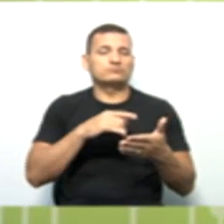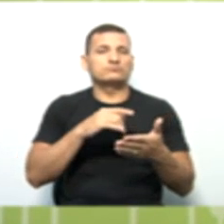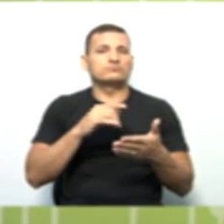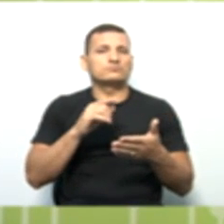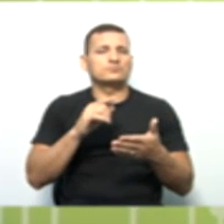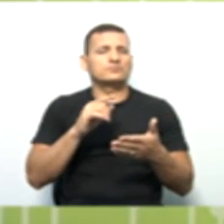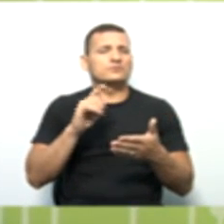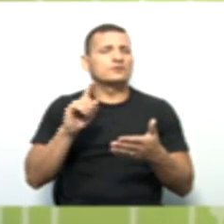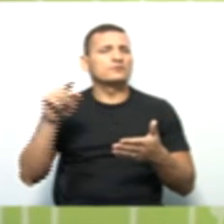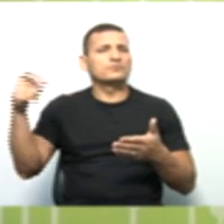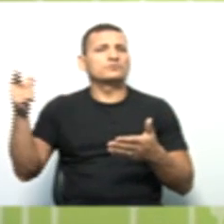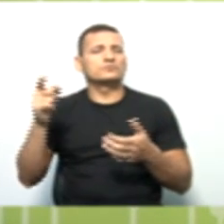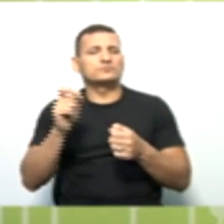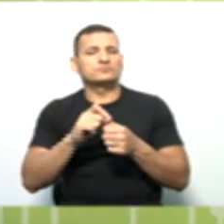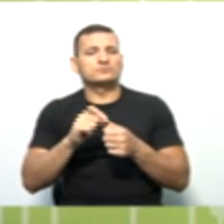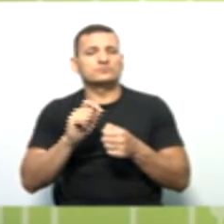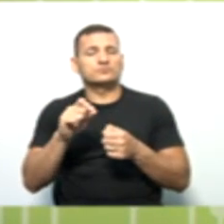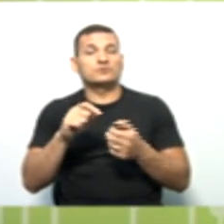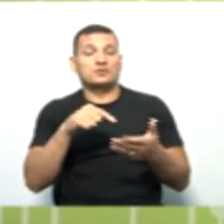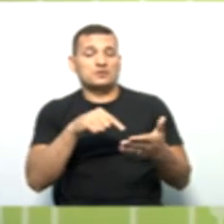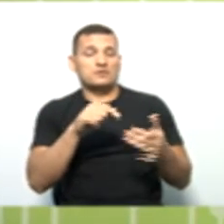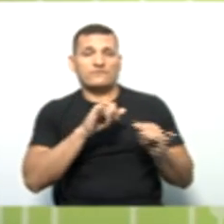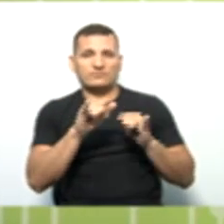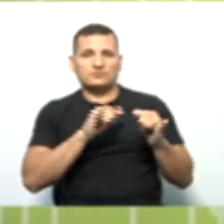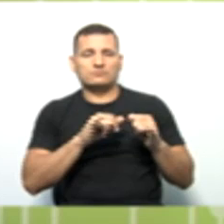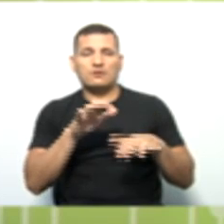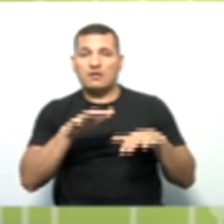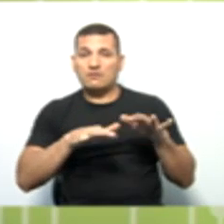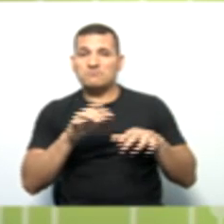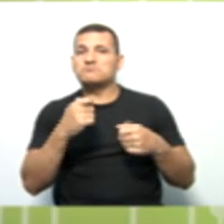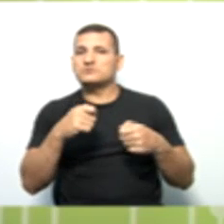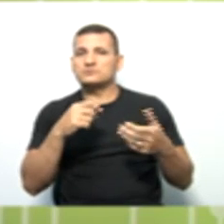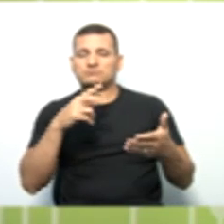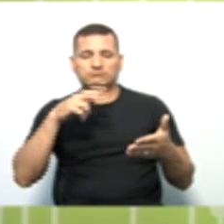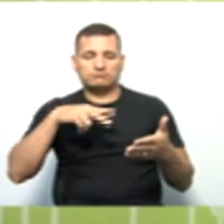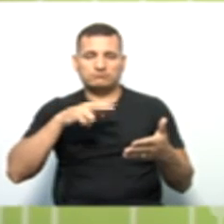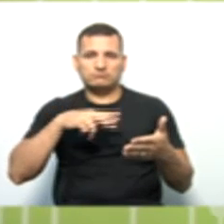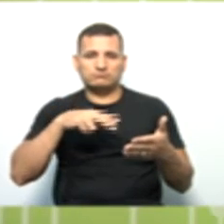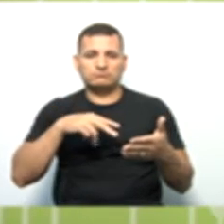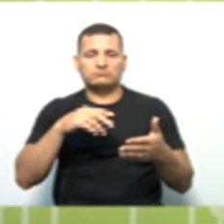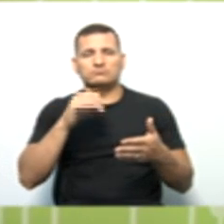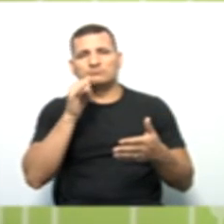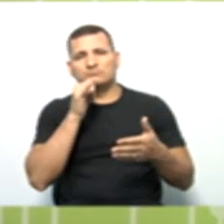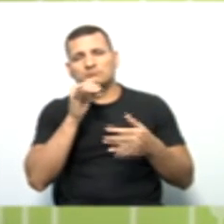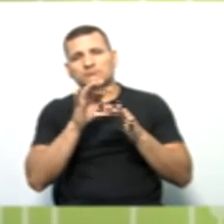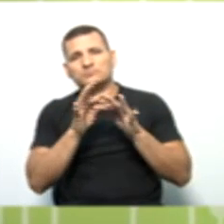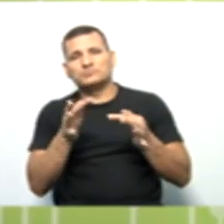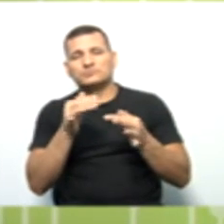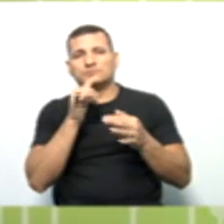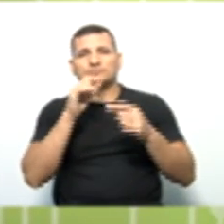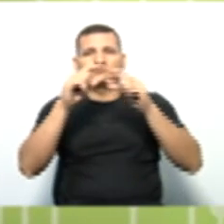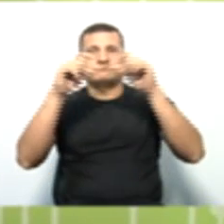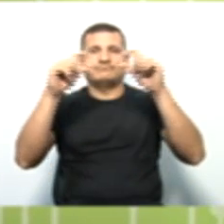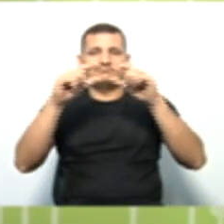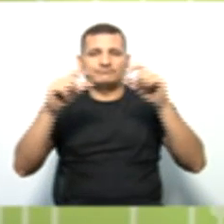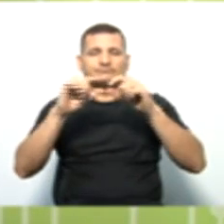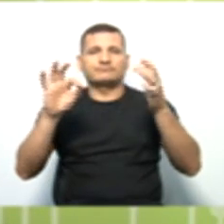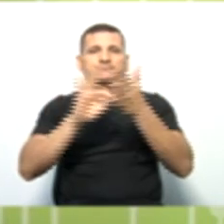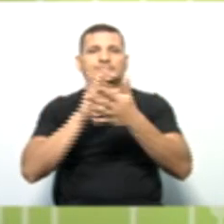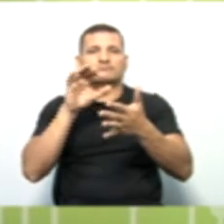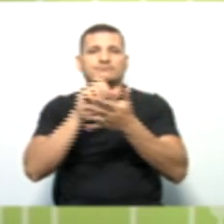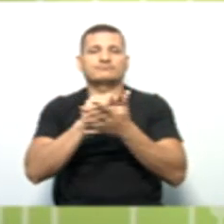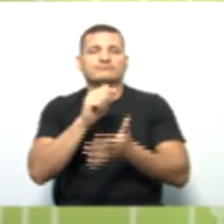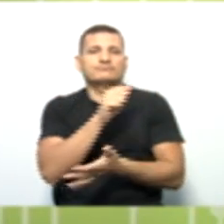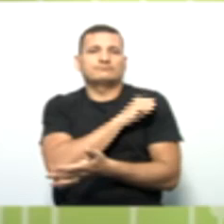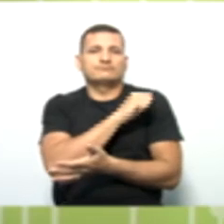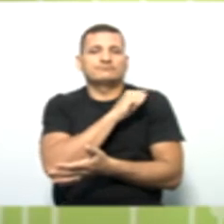faça a utilização dessas informações, tá bom, gente? Um exemplo bem simples, uma tela de cadastro de alunos, por exemplo. Aí a gente quer